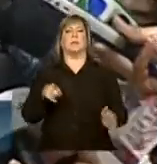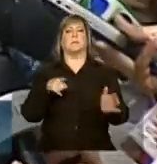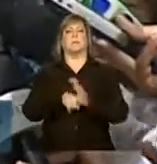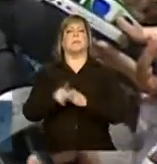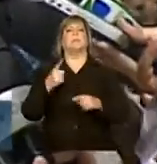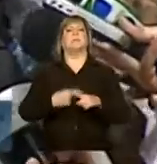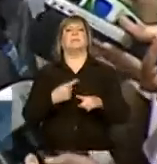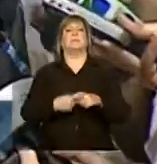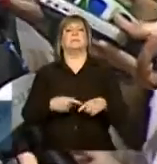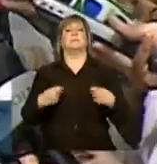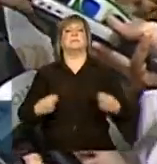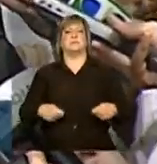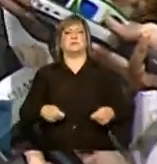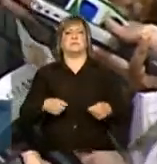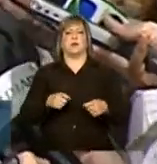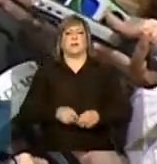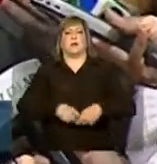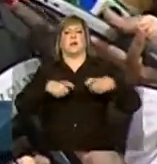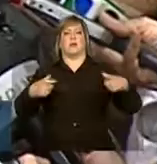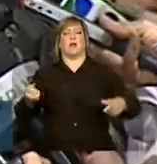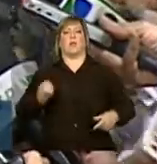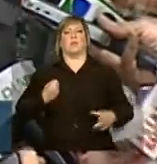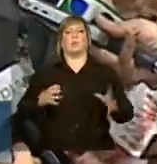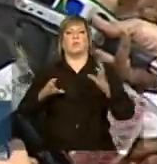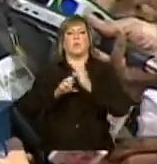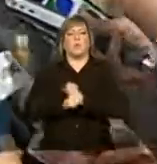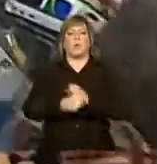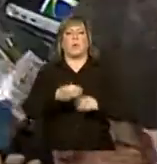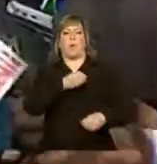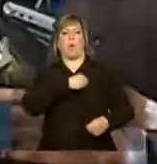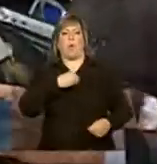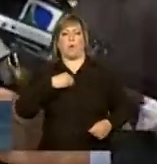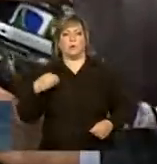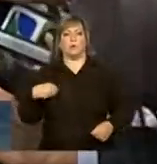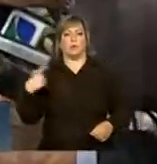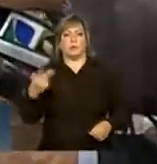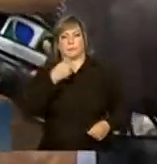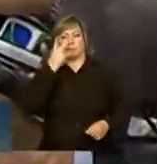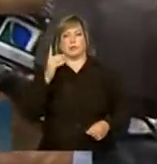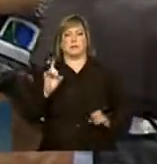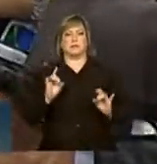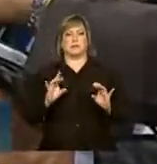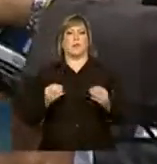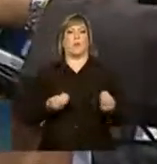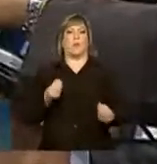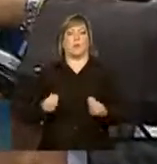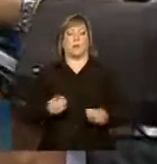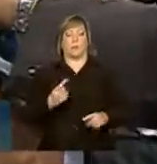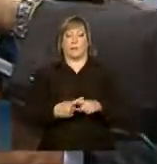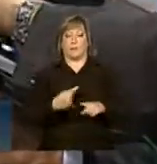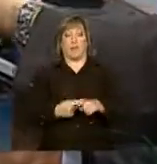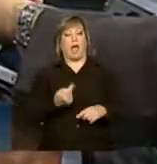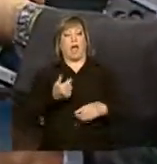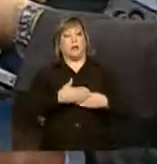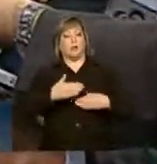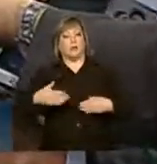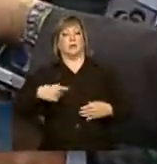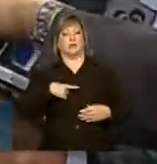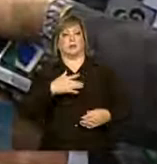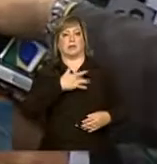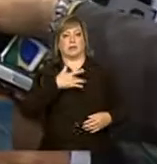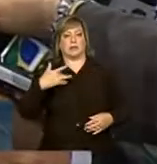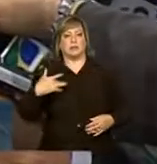da ampliação do número de consultas com especialistas? Porque aos poucos a medicina e o cuidar da saúde